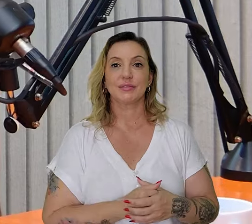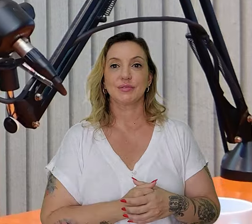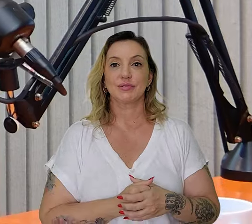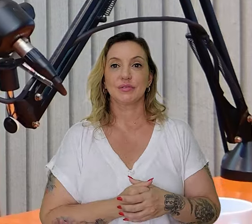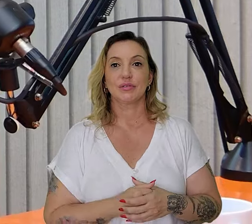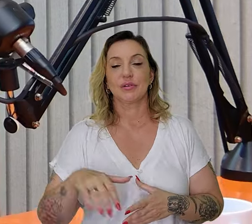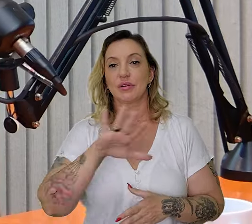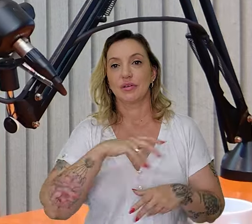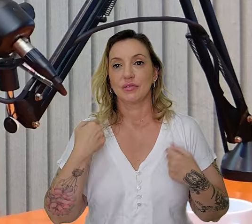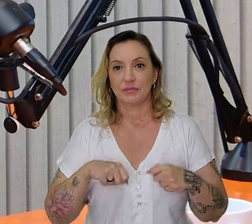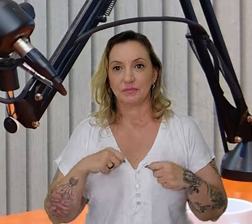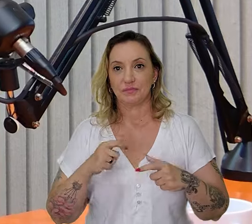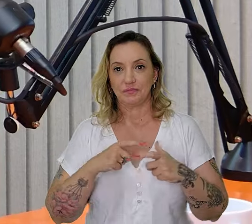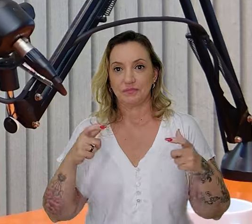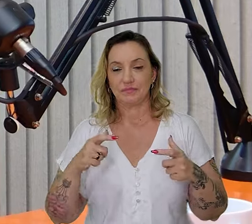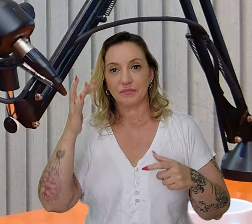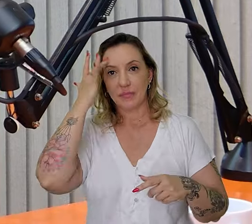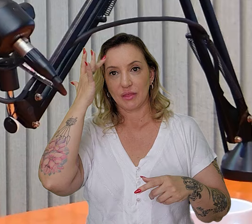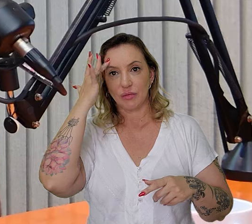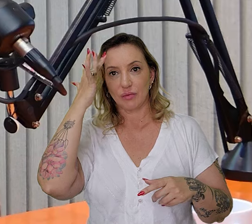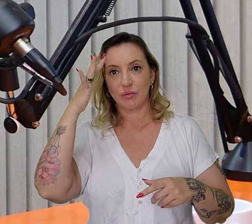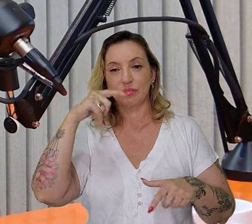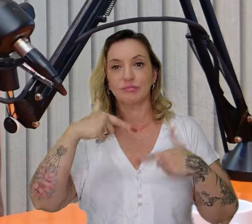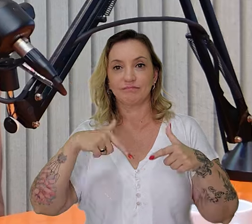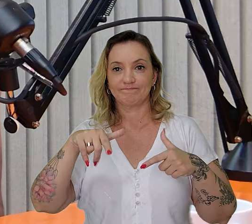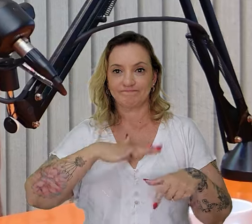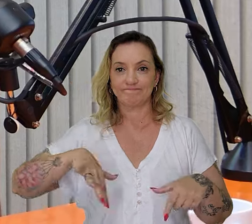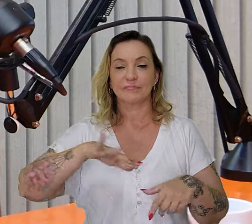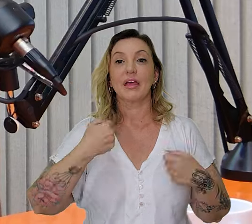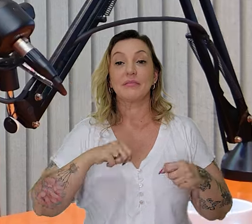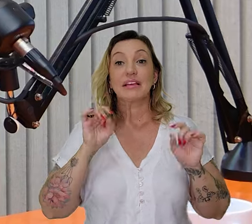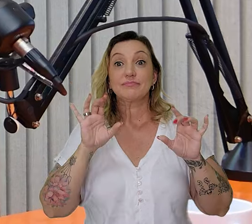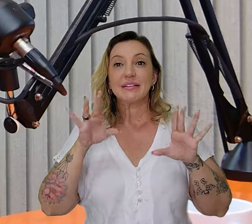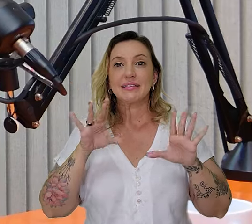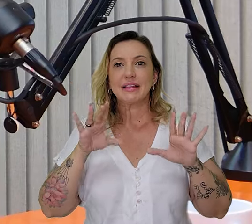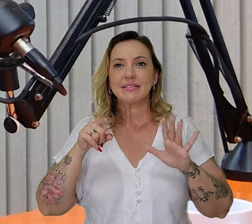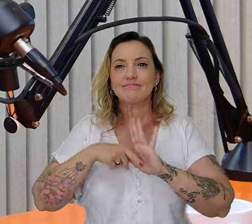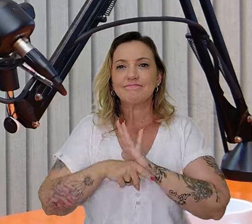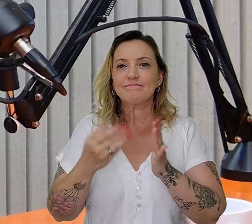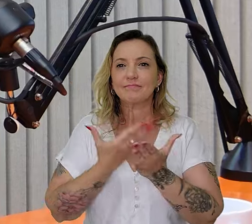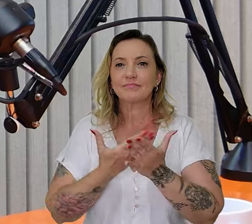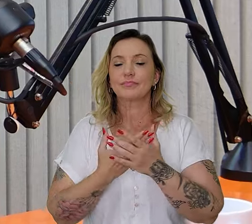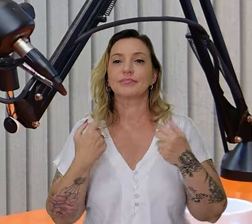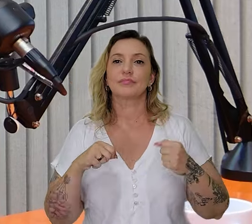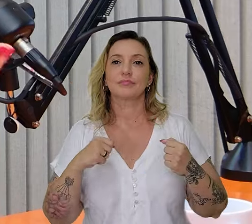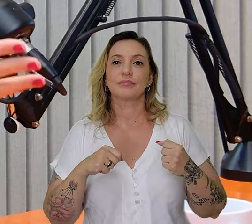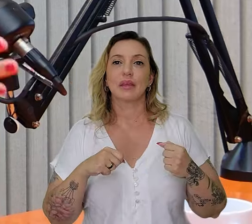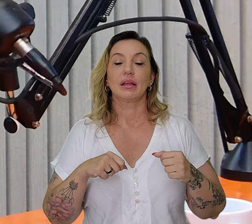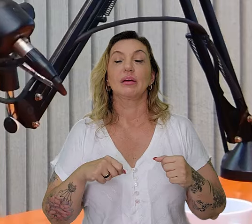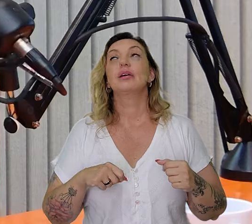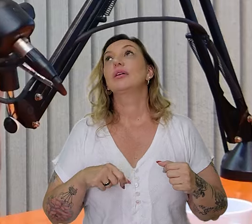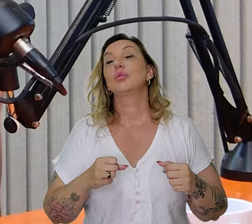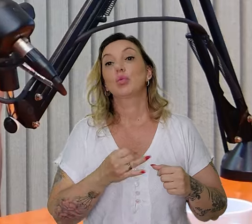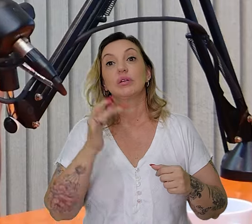Mais maduro o mercado mais você precisa se especializar né então o grau de maturidade dos Estados Unidos para